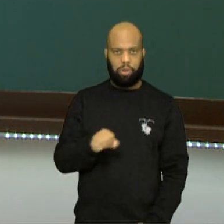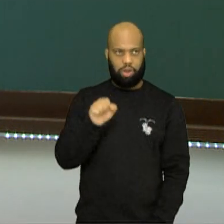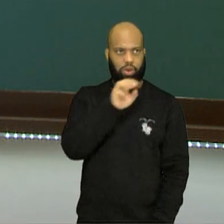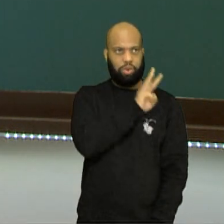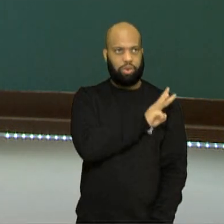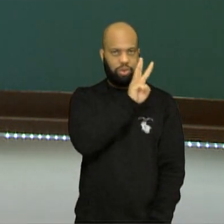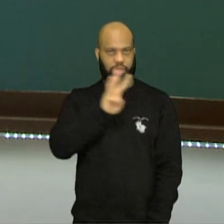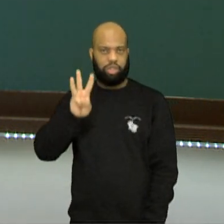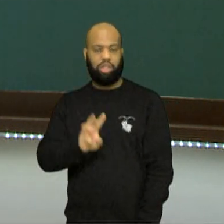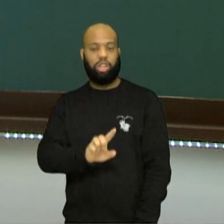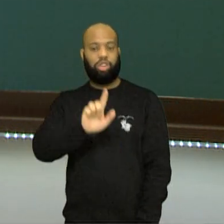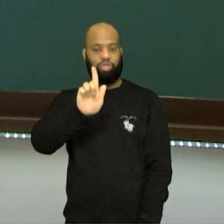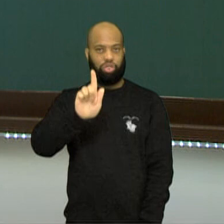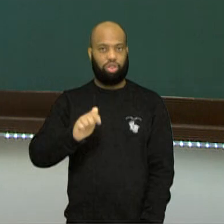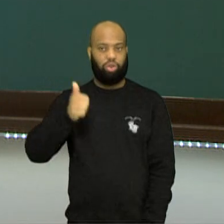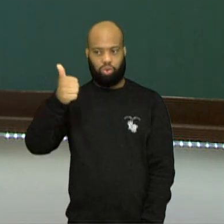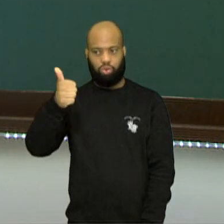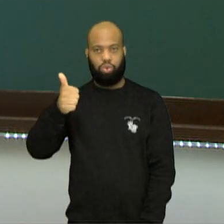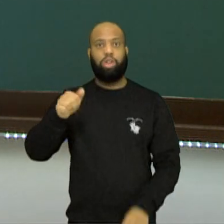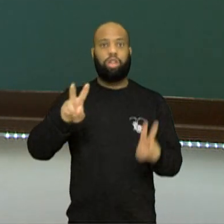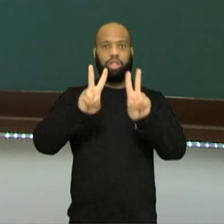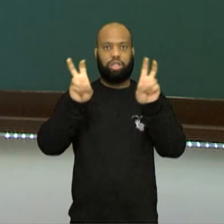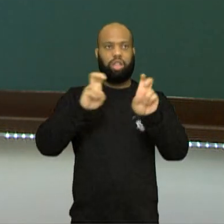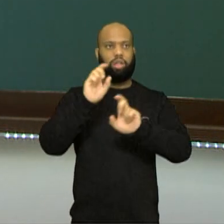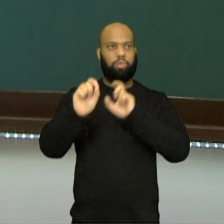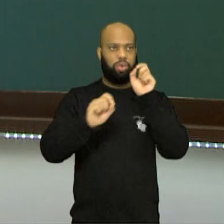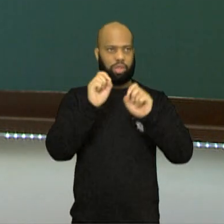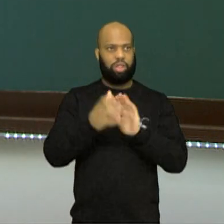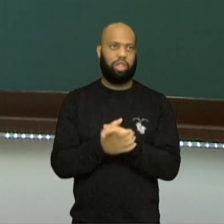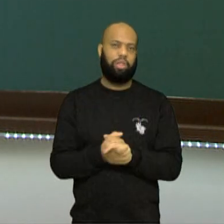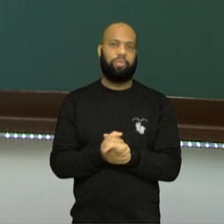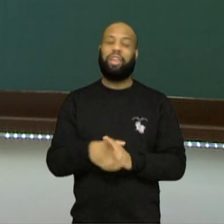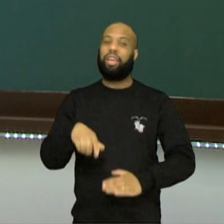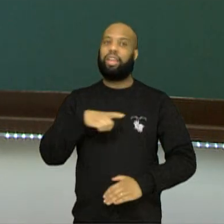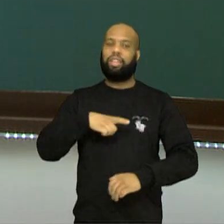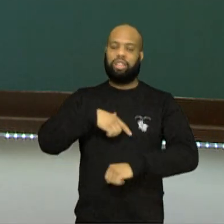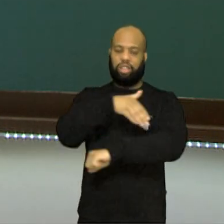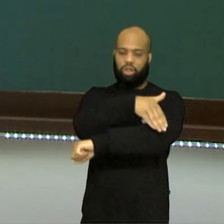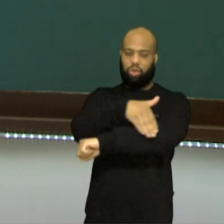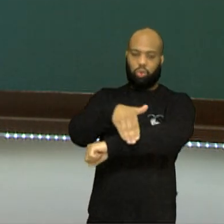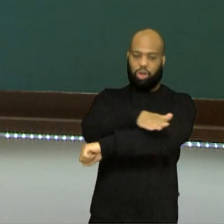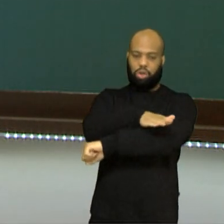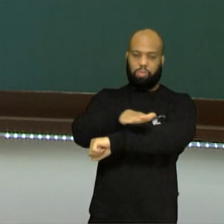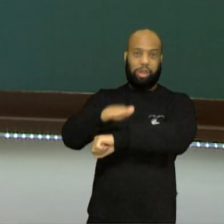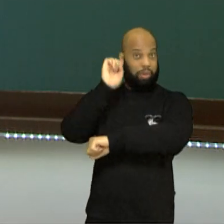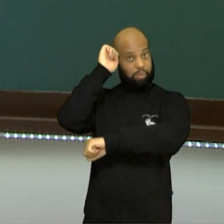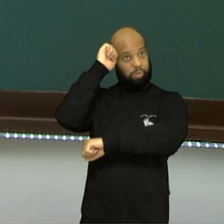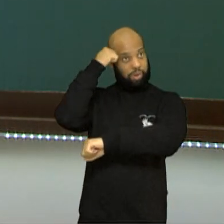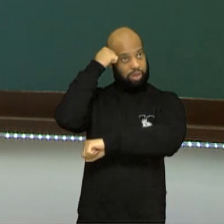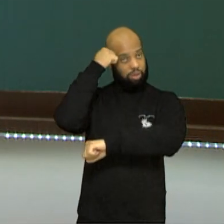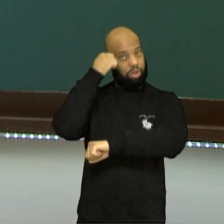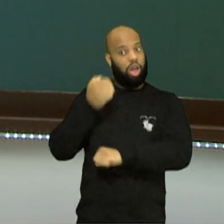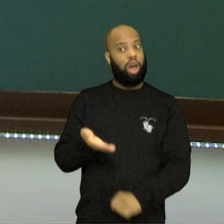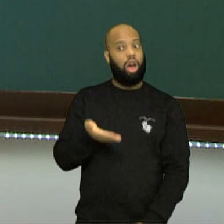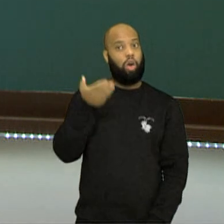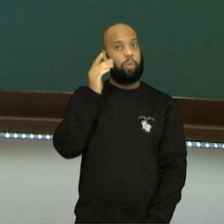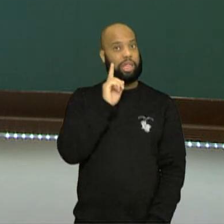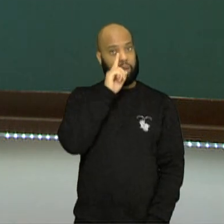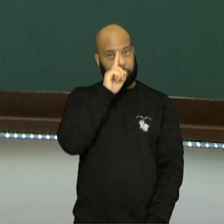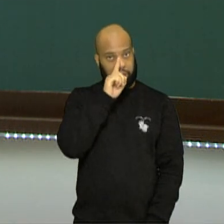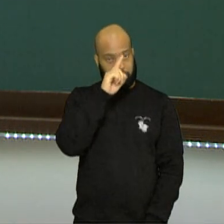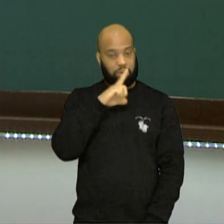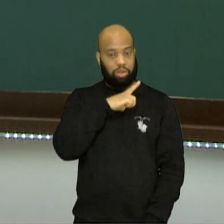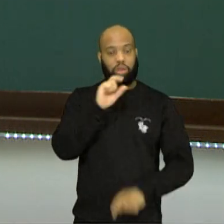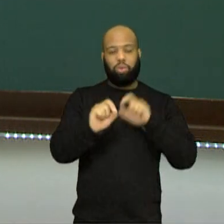site G1 e o título é o seguinte: impermeabilização do solo aumenta riscos de enchentes. Então